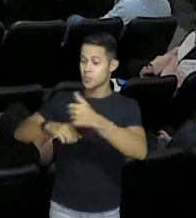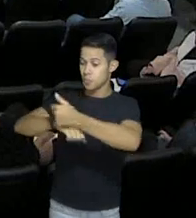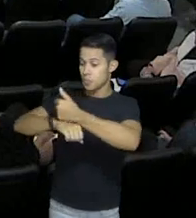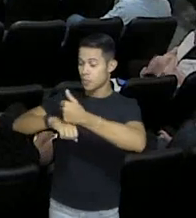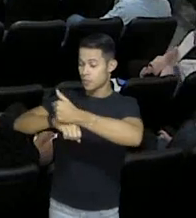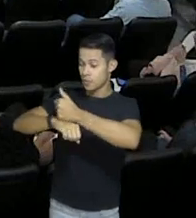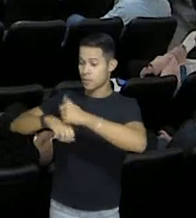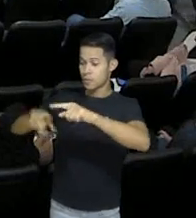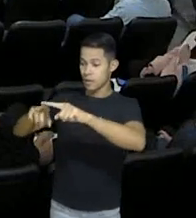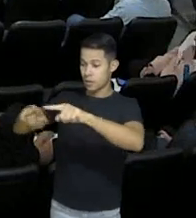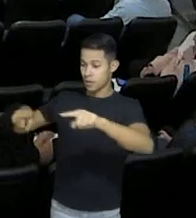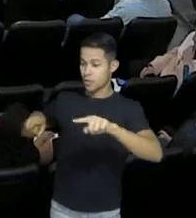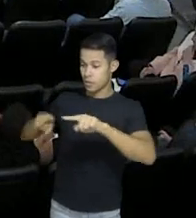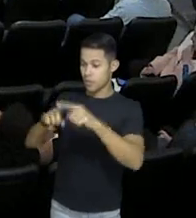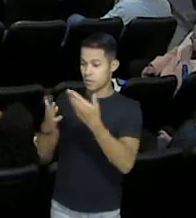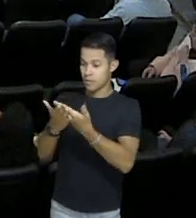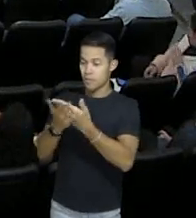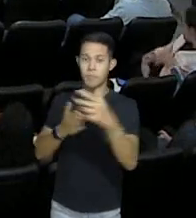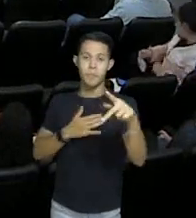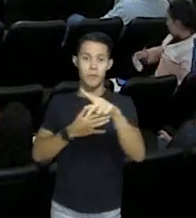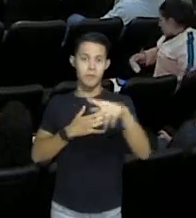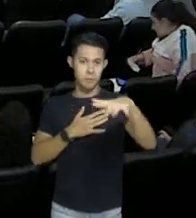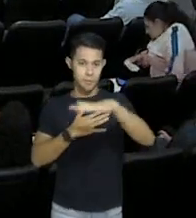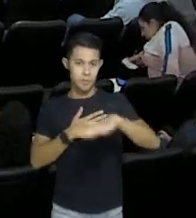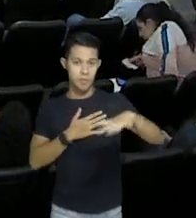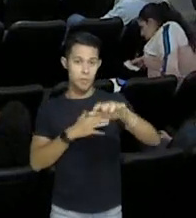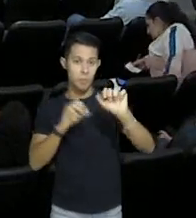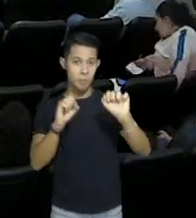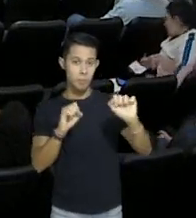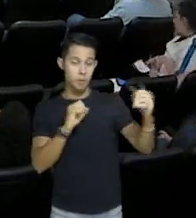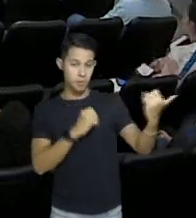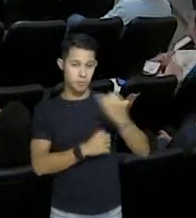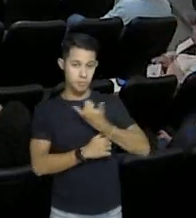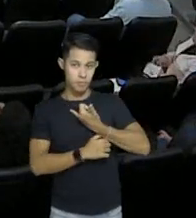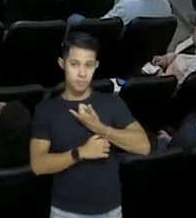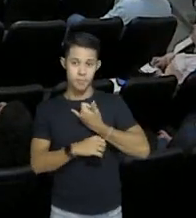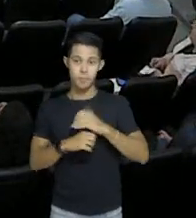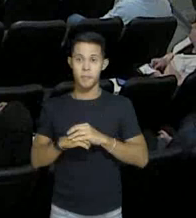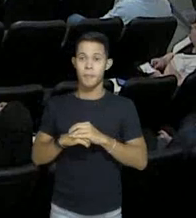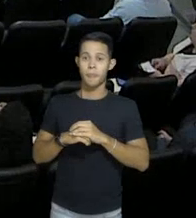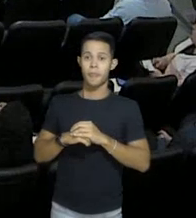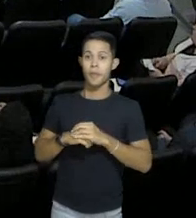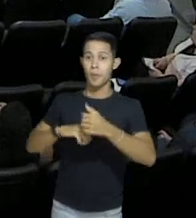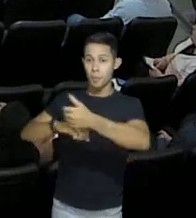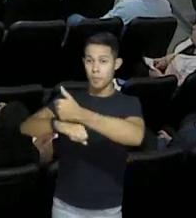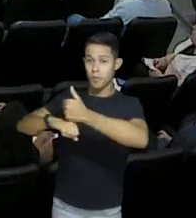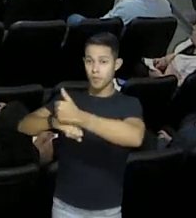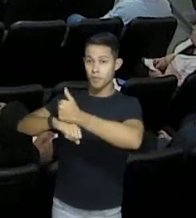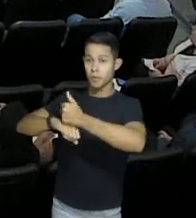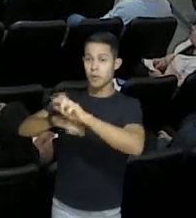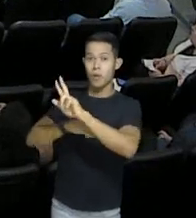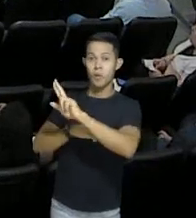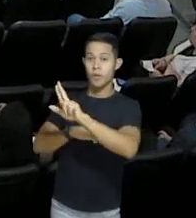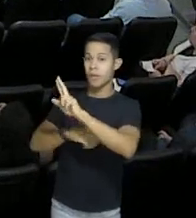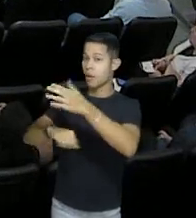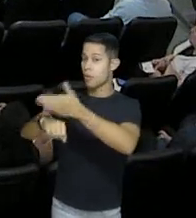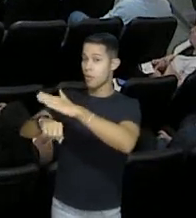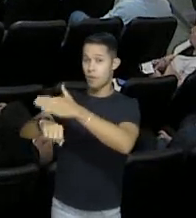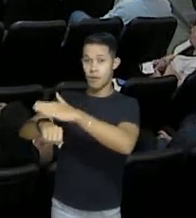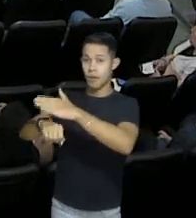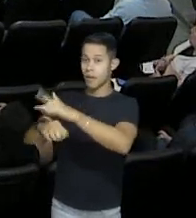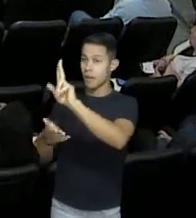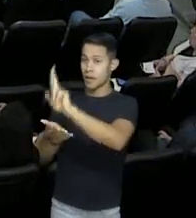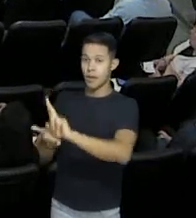aula, e aí os professores que estão aqui podem me confirmar isso, não são preparados na universidade para esses